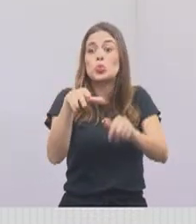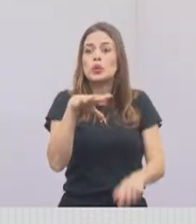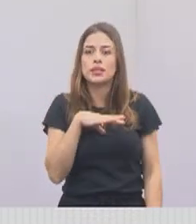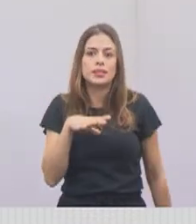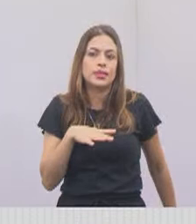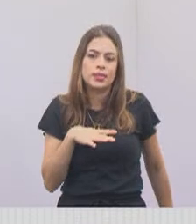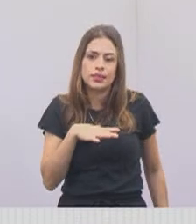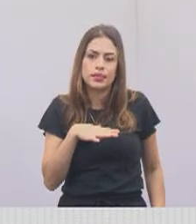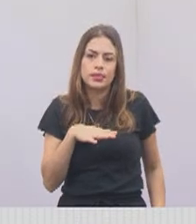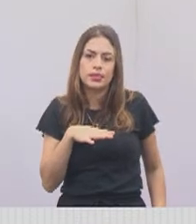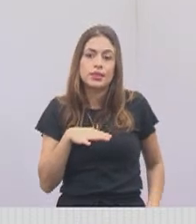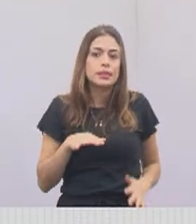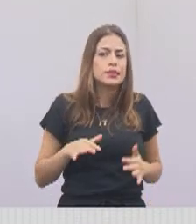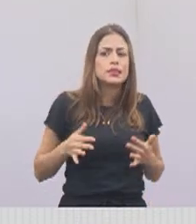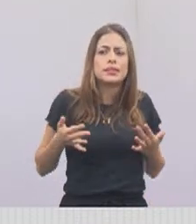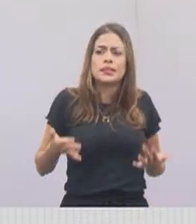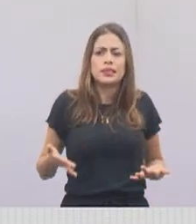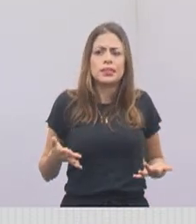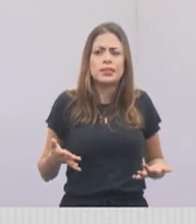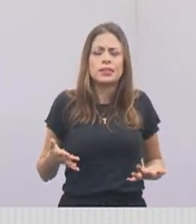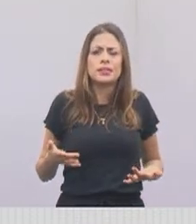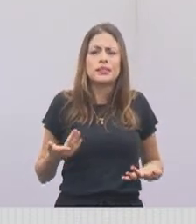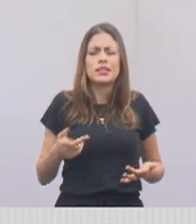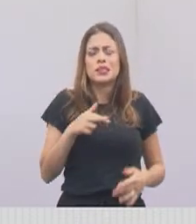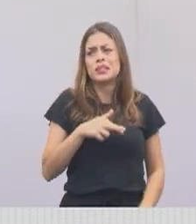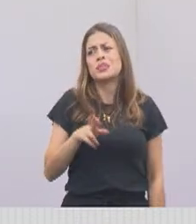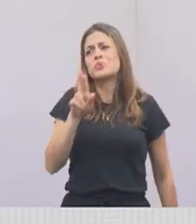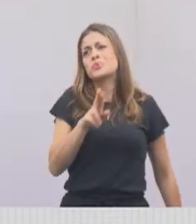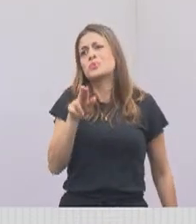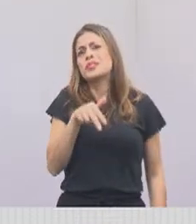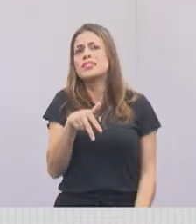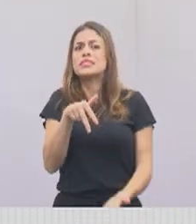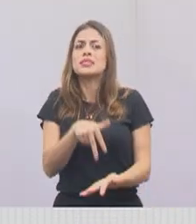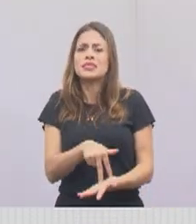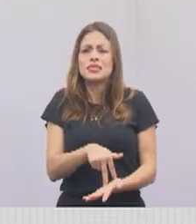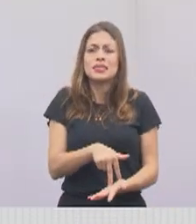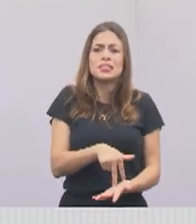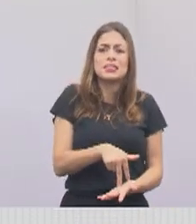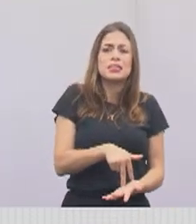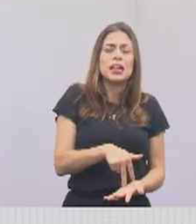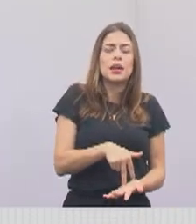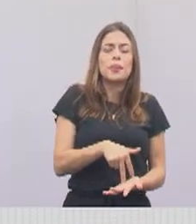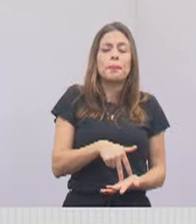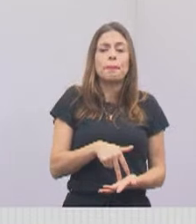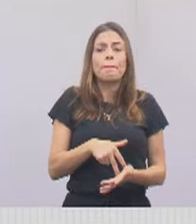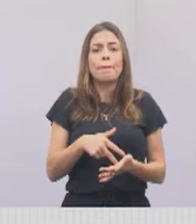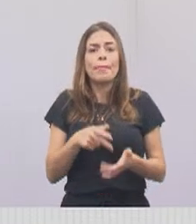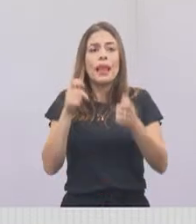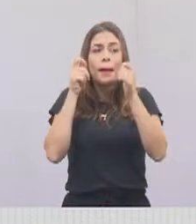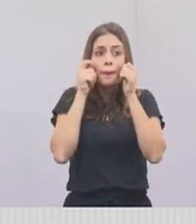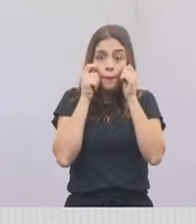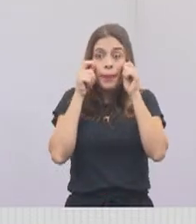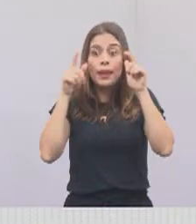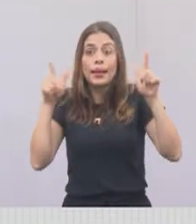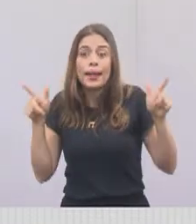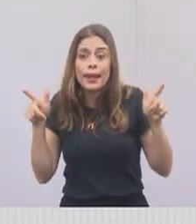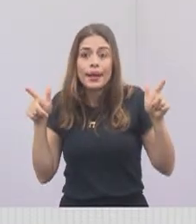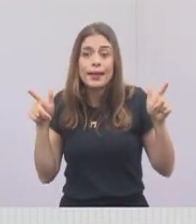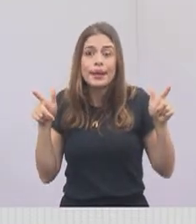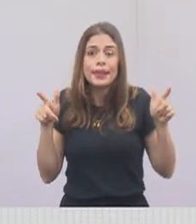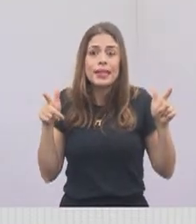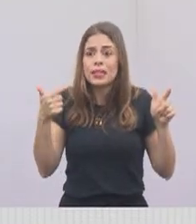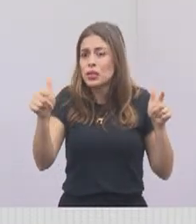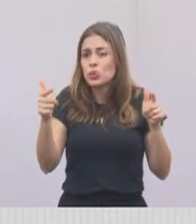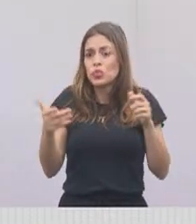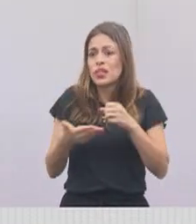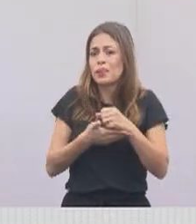não quer aqui ficar fazendo, utilizando essa tribuna e fazendo um alerta infundado. Não, está